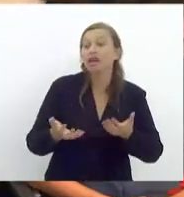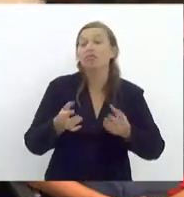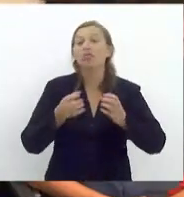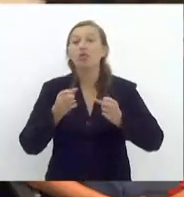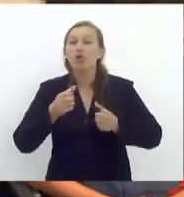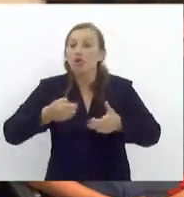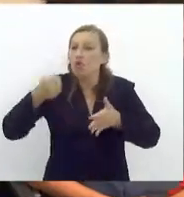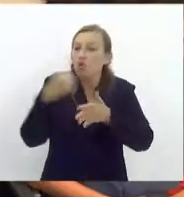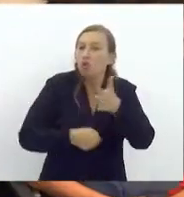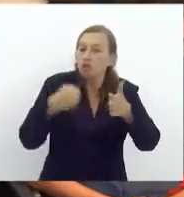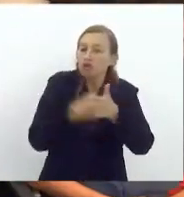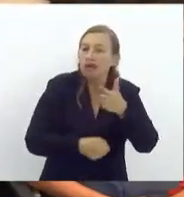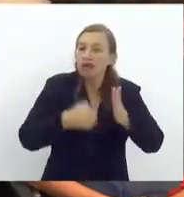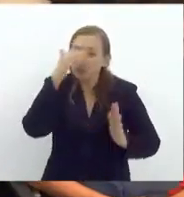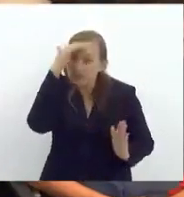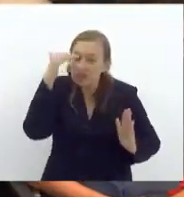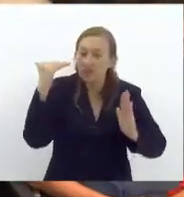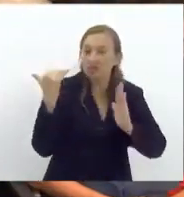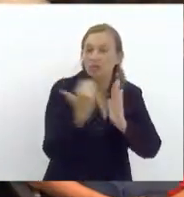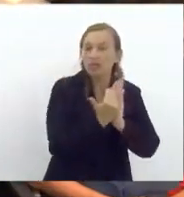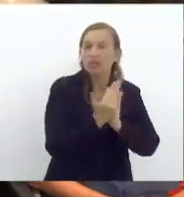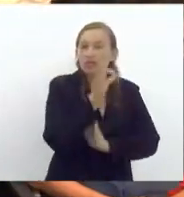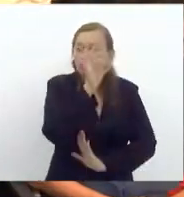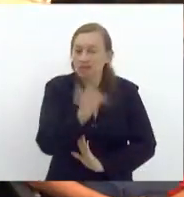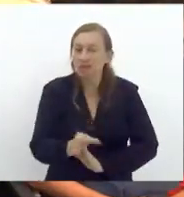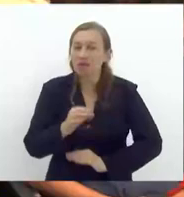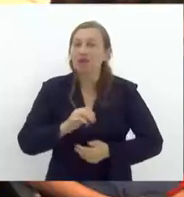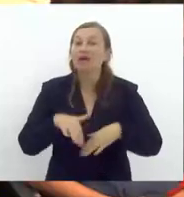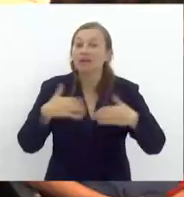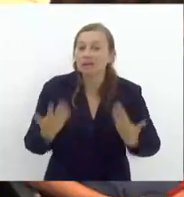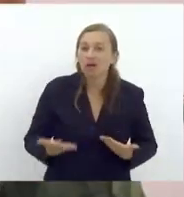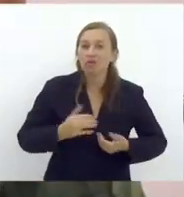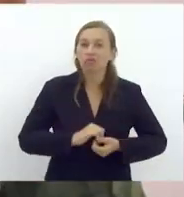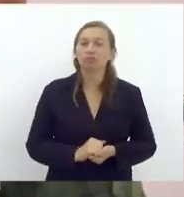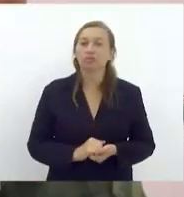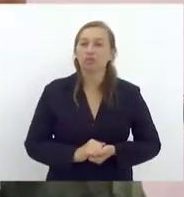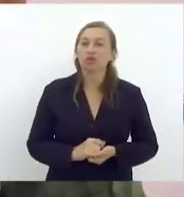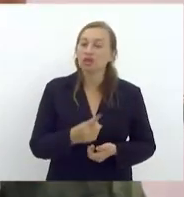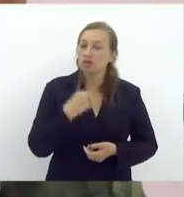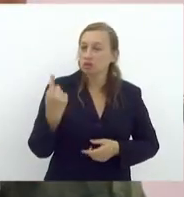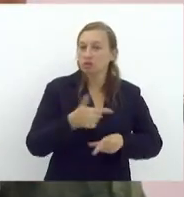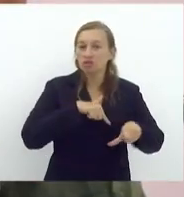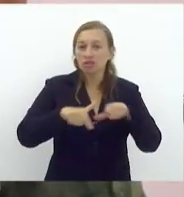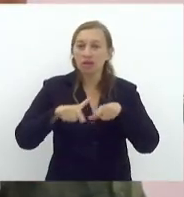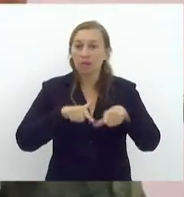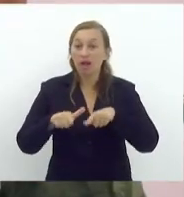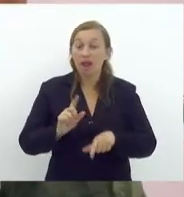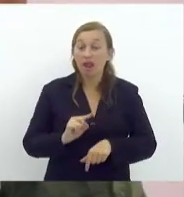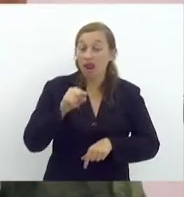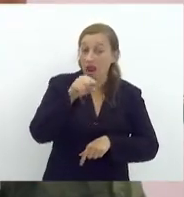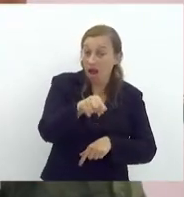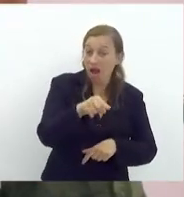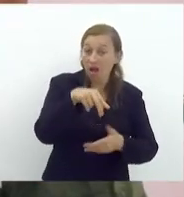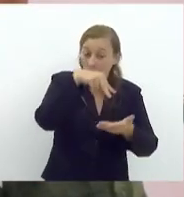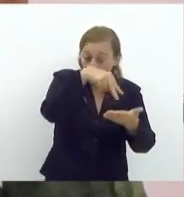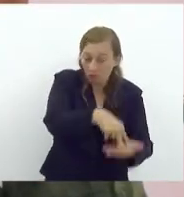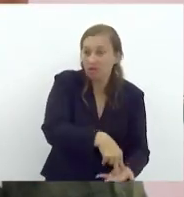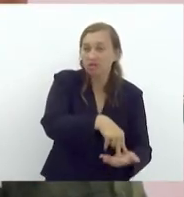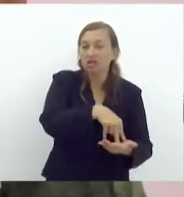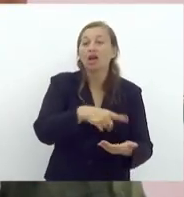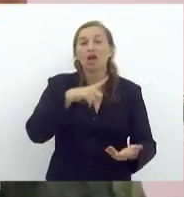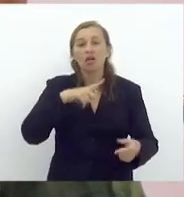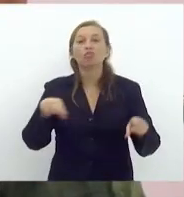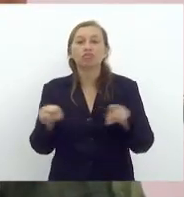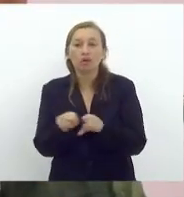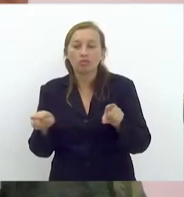para que isso se concretize de fato então assim nosso mandato está lá com os pés no chão eu